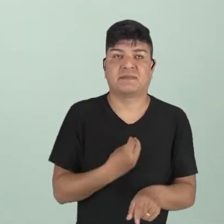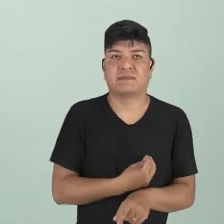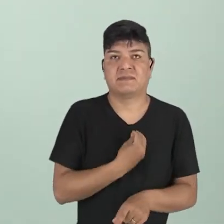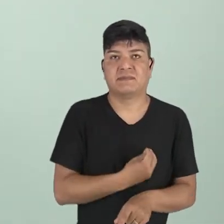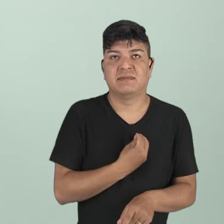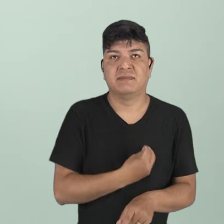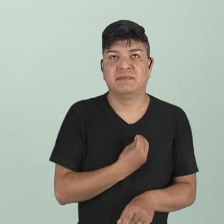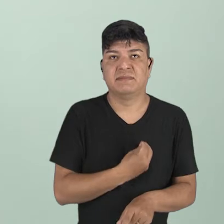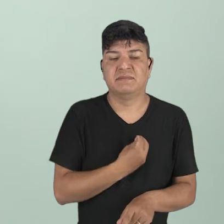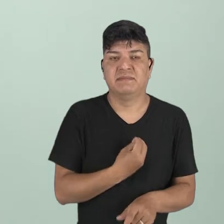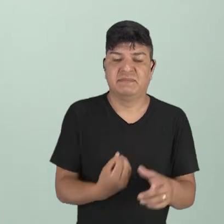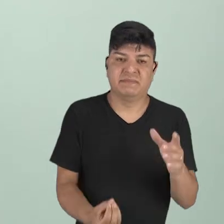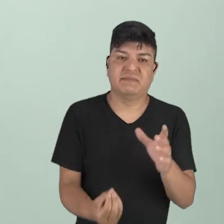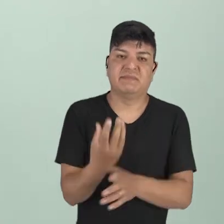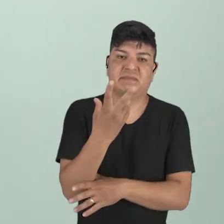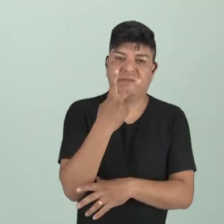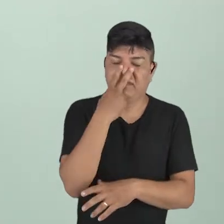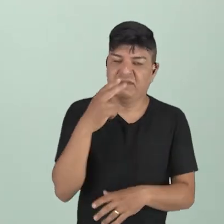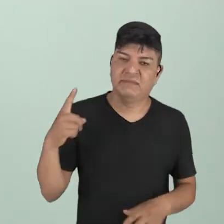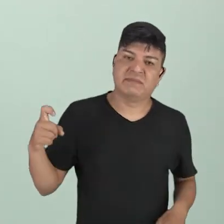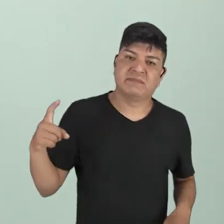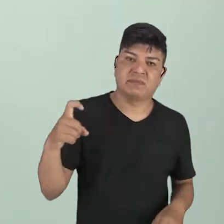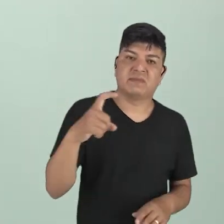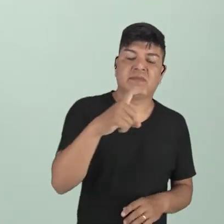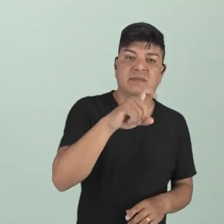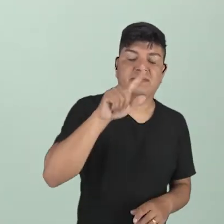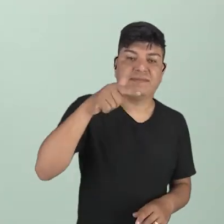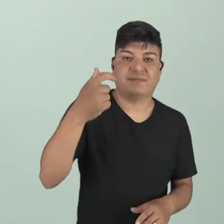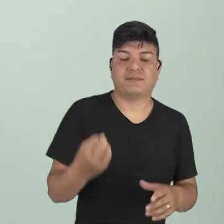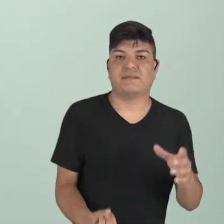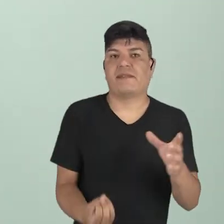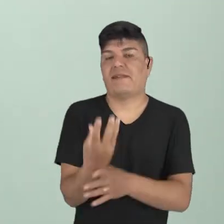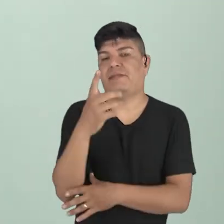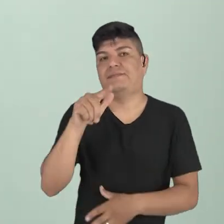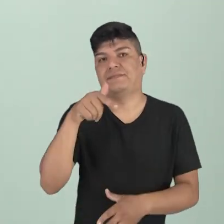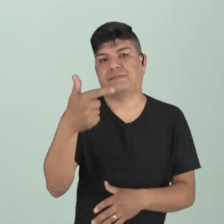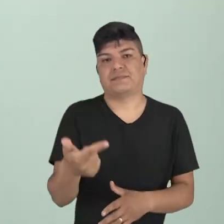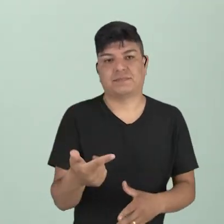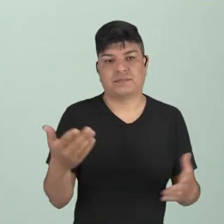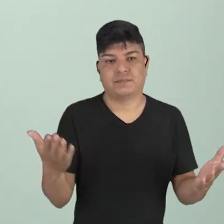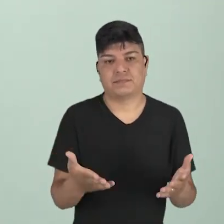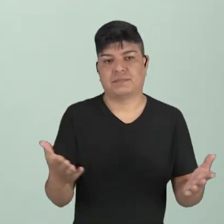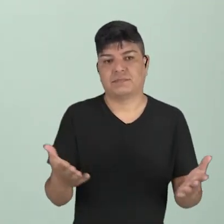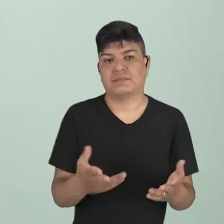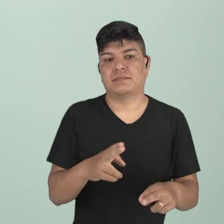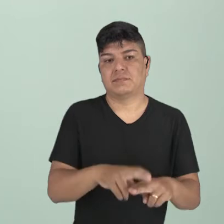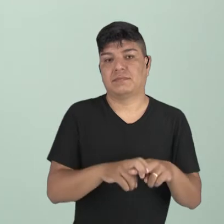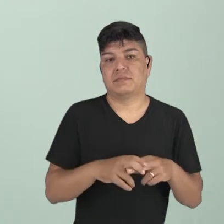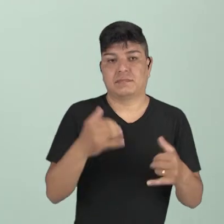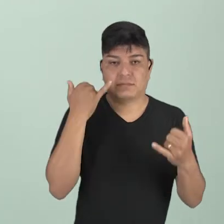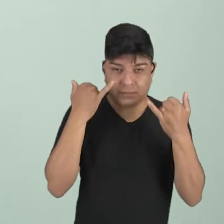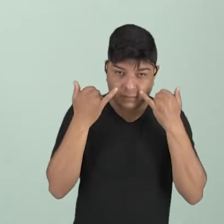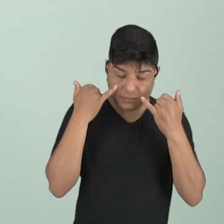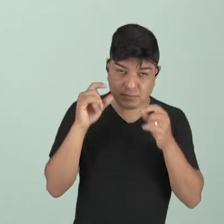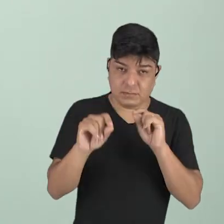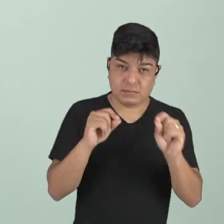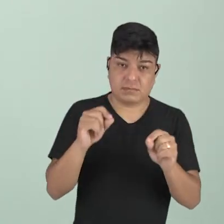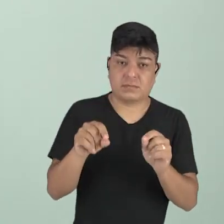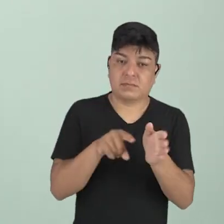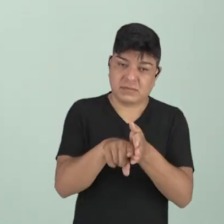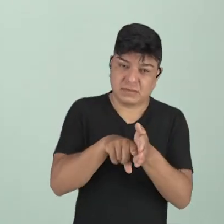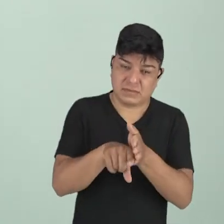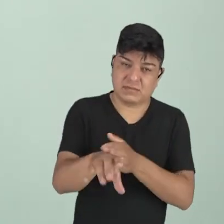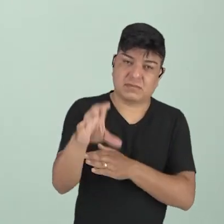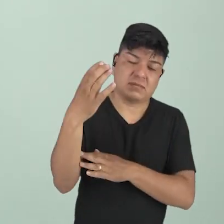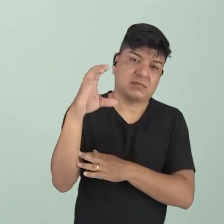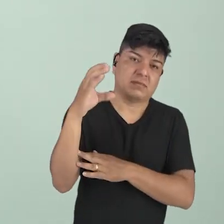que surgiu ali foi semelhante a uma bactéria que depois deu origem a todas as outras espécies. Então, essas informações vêm da ciência,